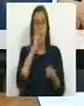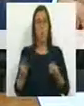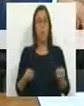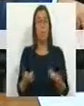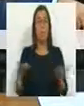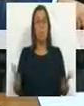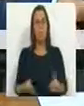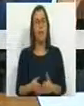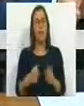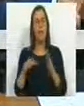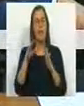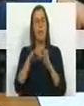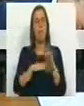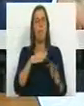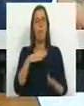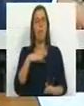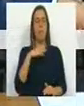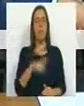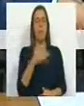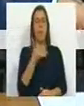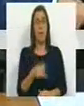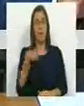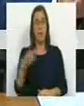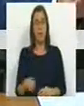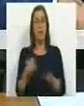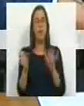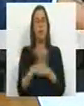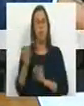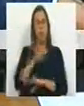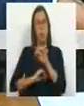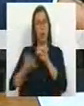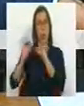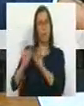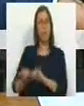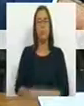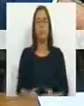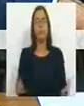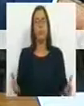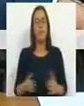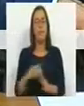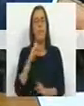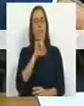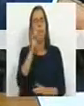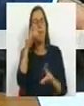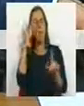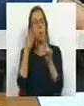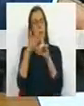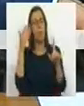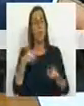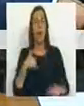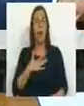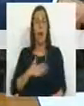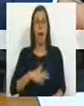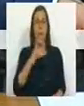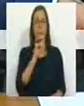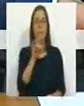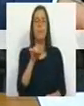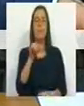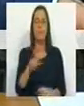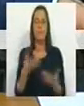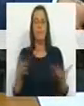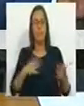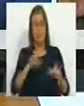governação do Portugal 2020, desta da governação dos fundos comunitários. E a questão muito concreta que eu lhe quero colocar e